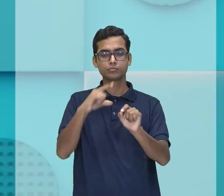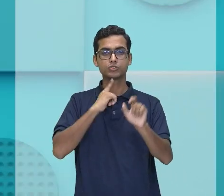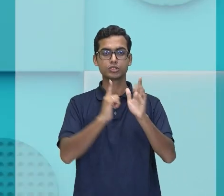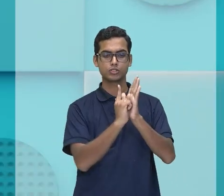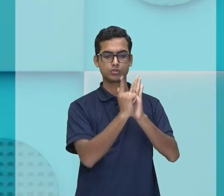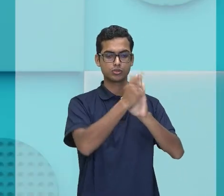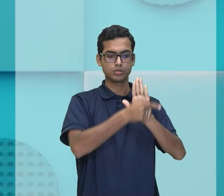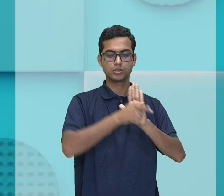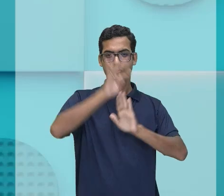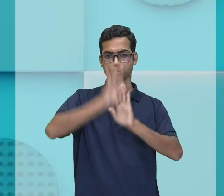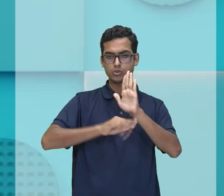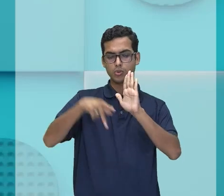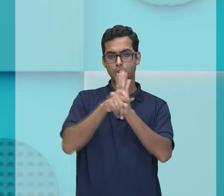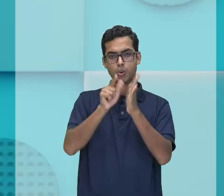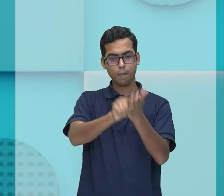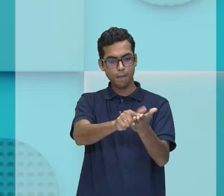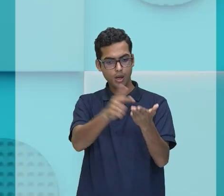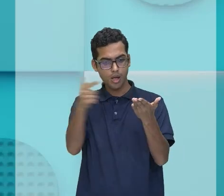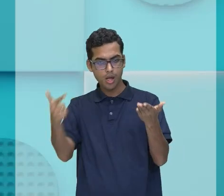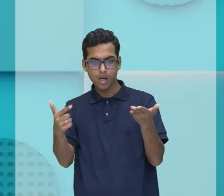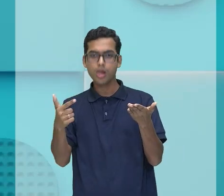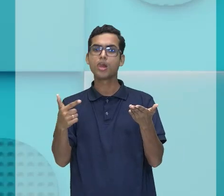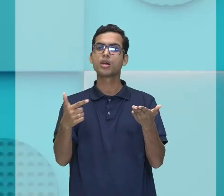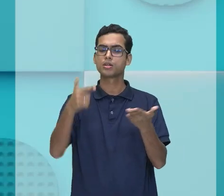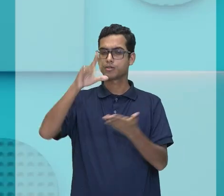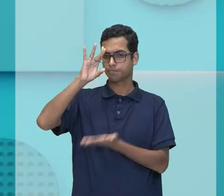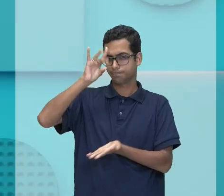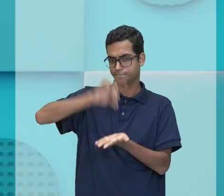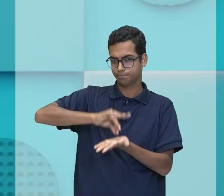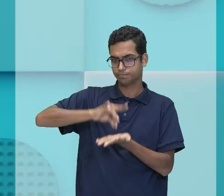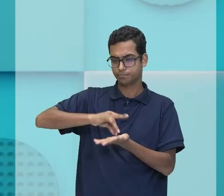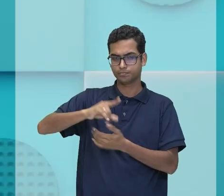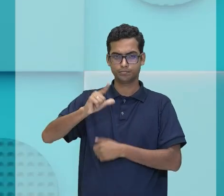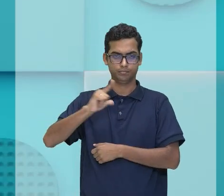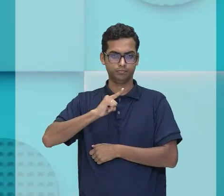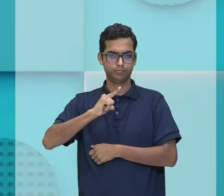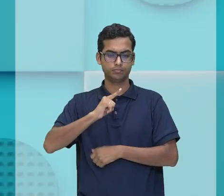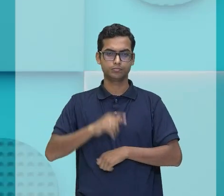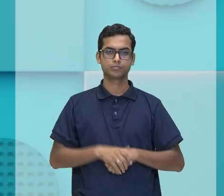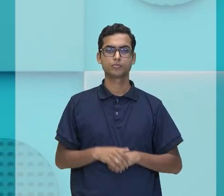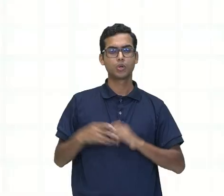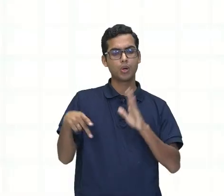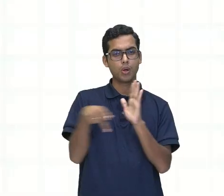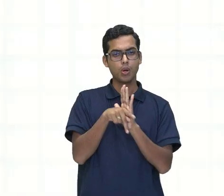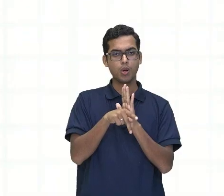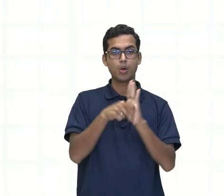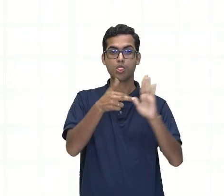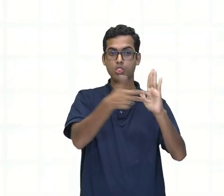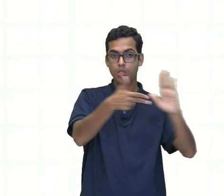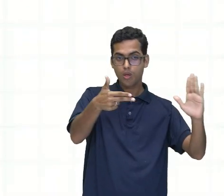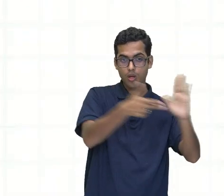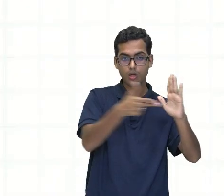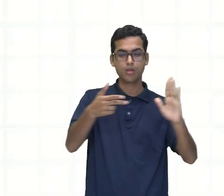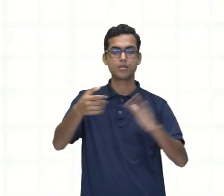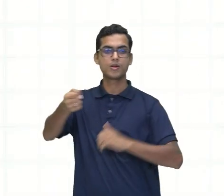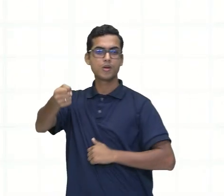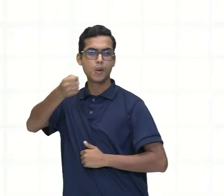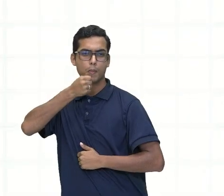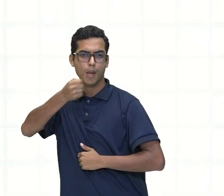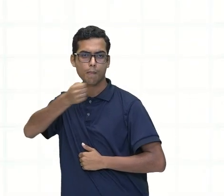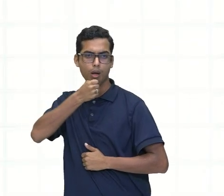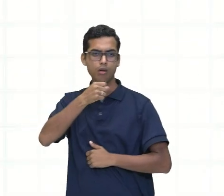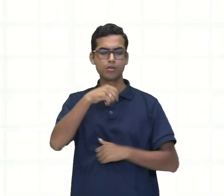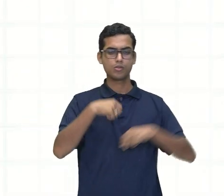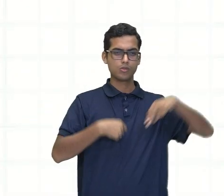textuais jornalísticos que trabalham tudo isso, né, que é o quê? A notícia e a reportagem. Olha só. Então, a